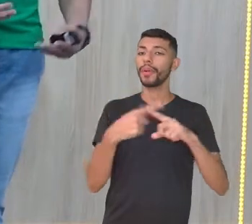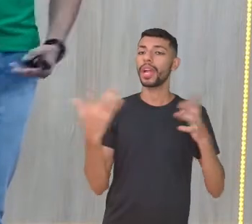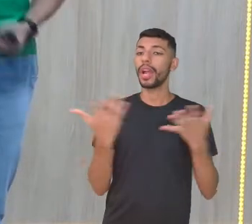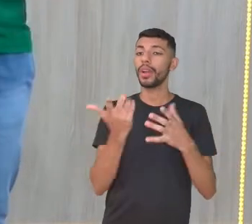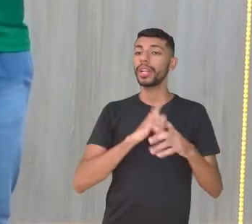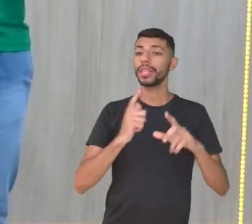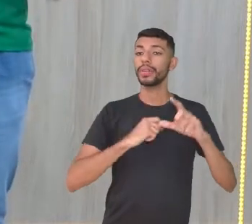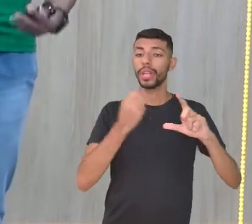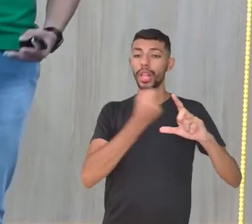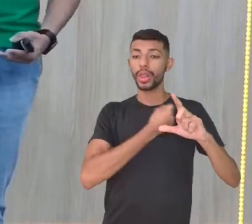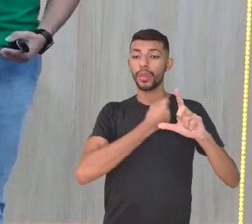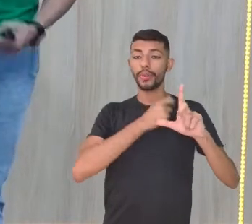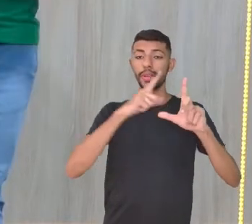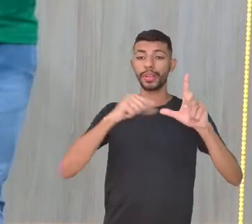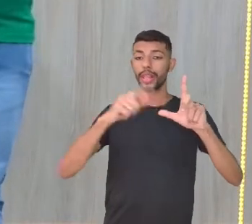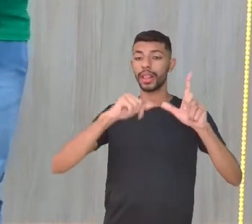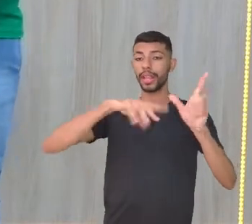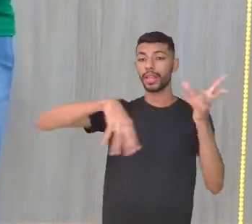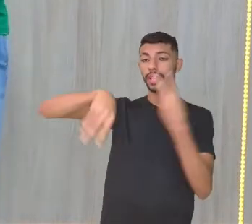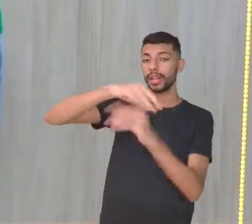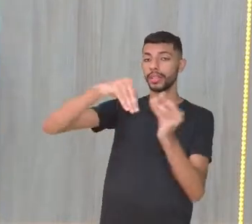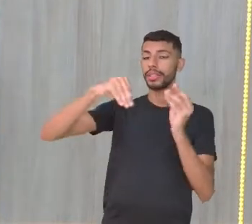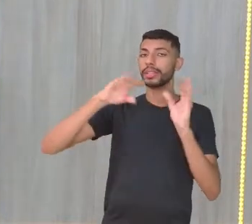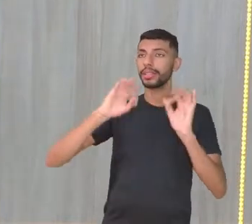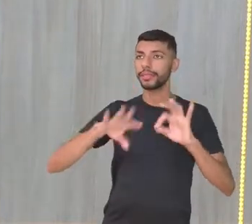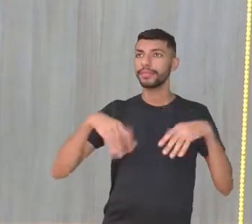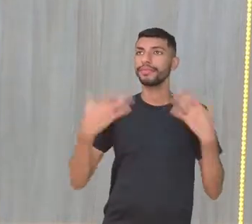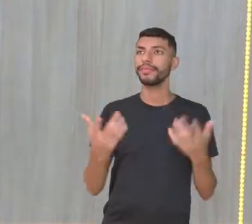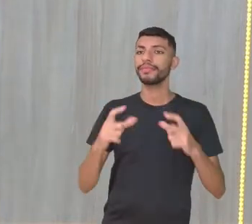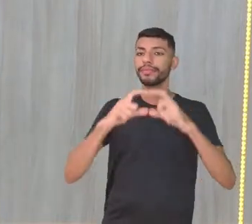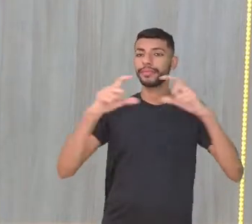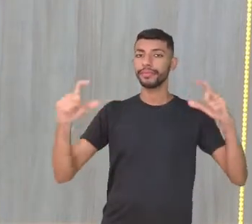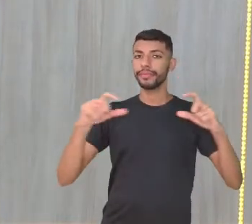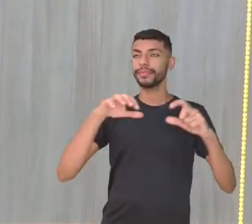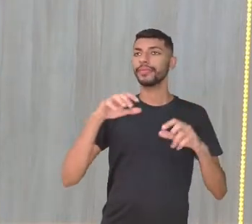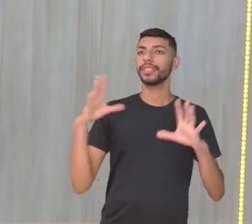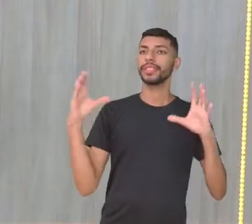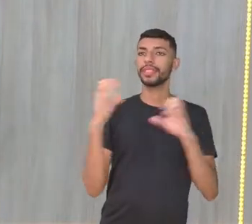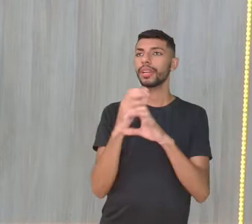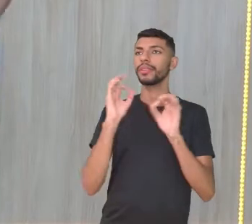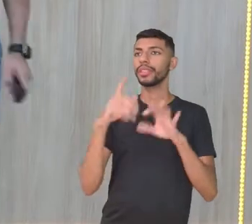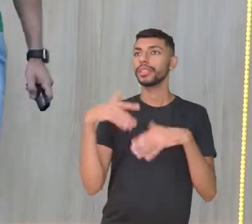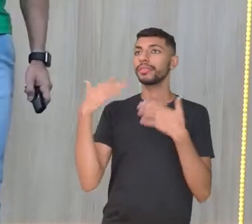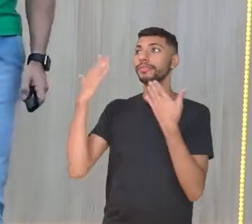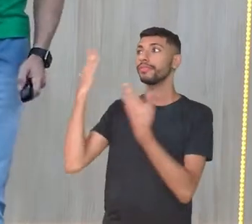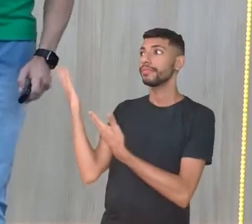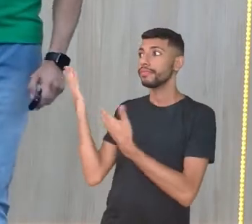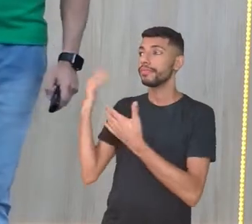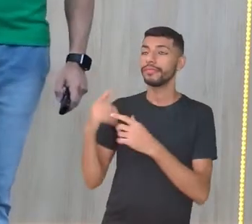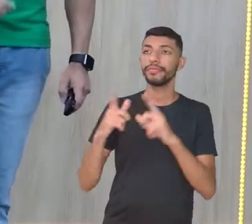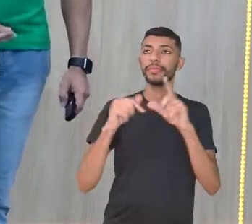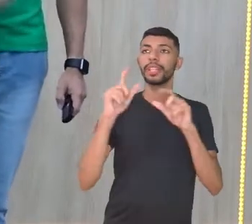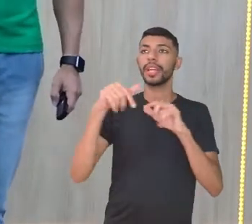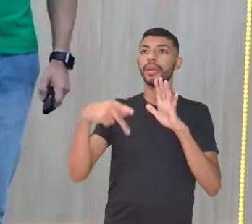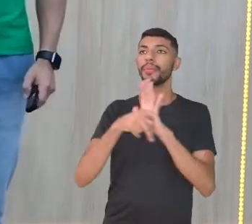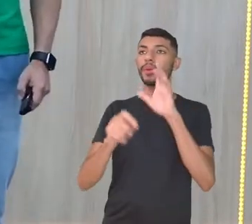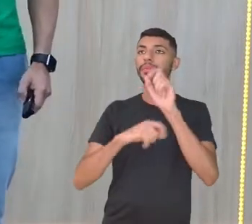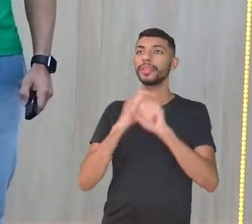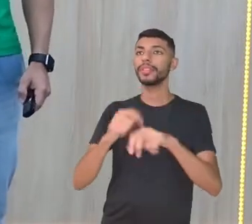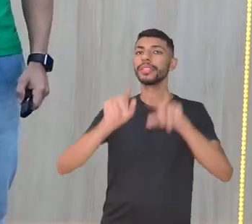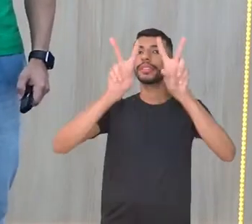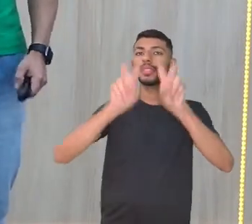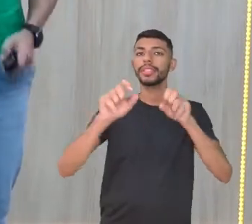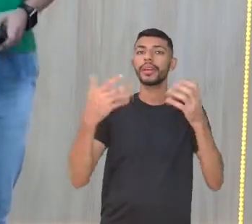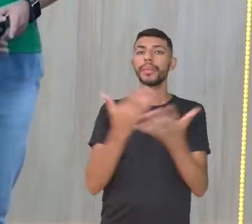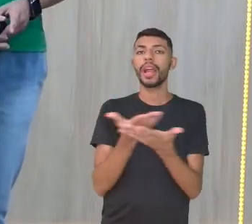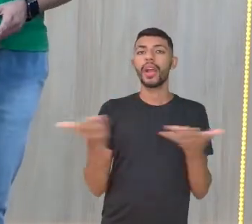números, a gente tem números e tem letras. Essas letras, certo? Essas letras é justamente o tema da nossa